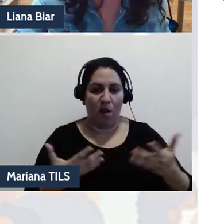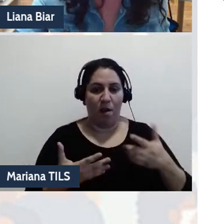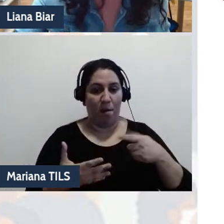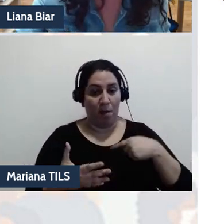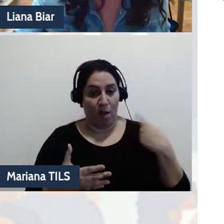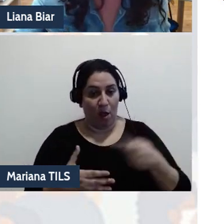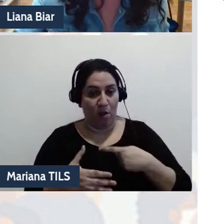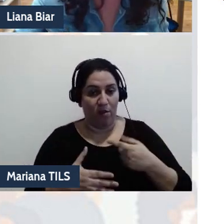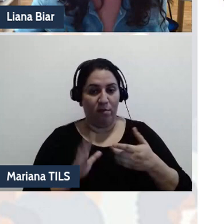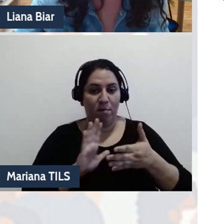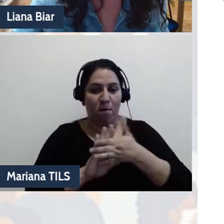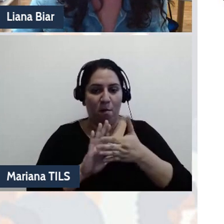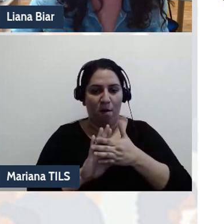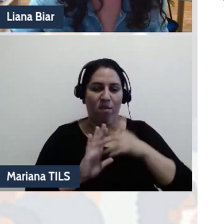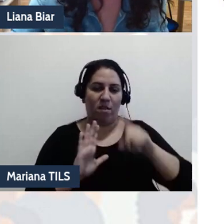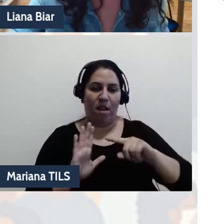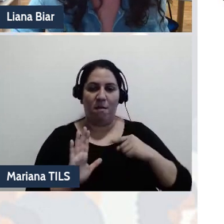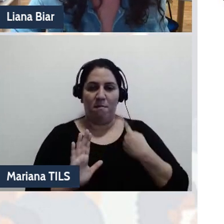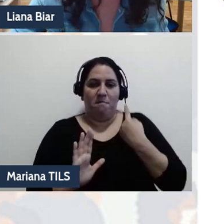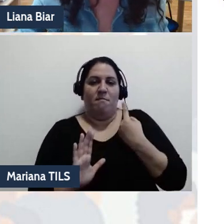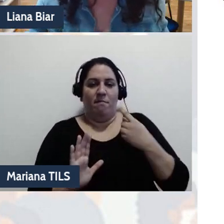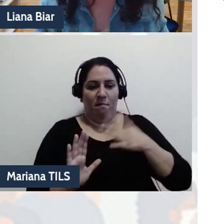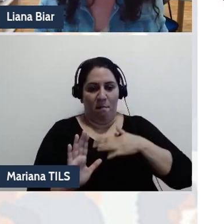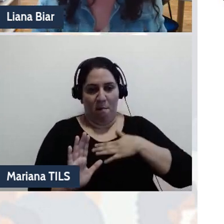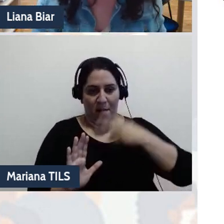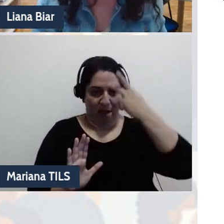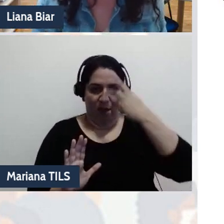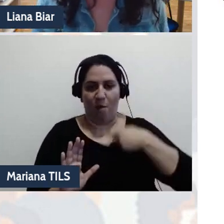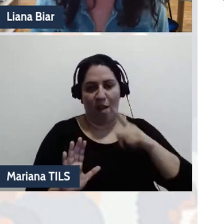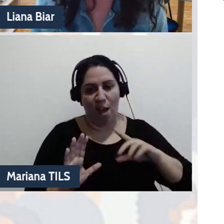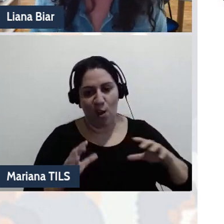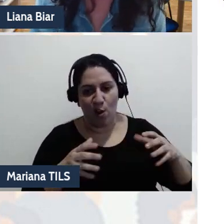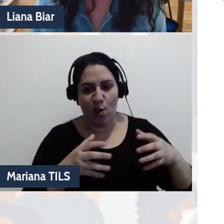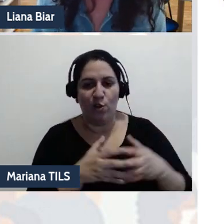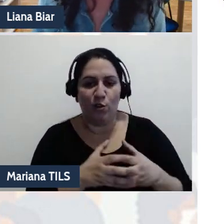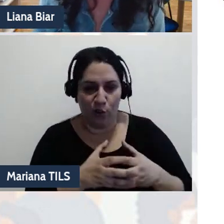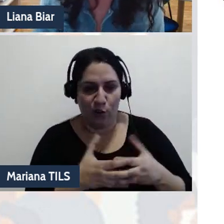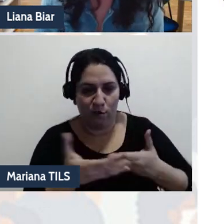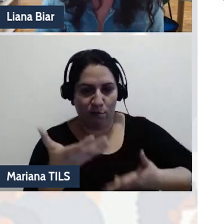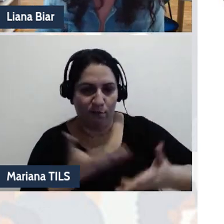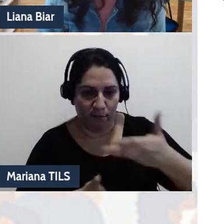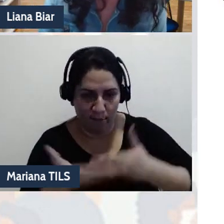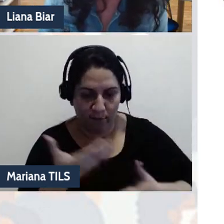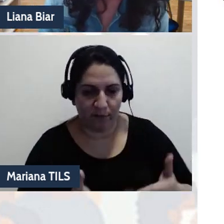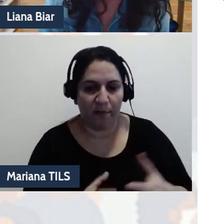são entendimentos conjuntos, né? Construídos aí no grupo.